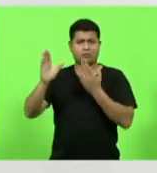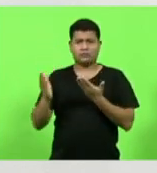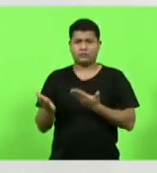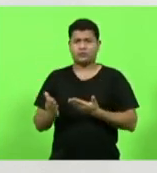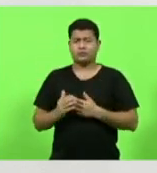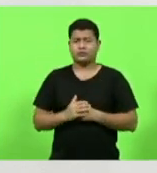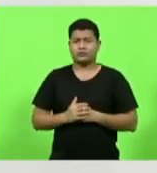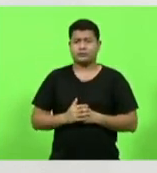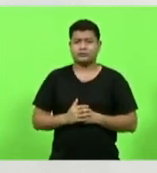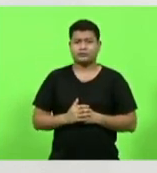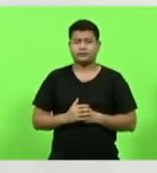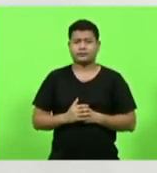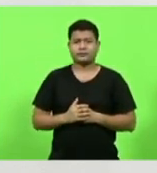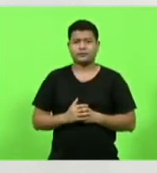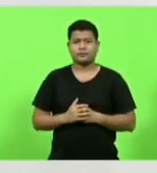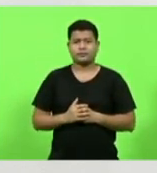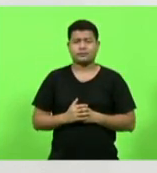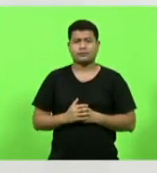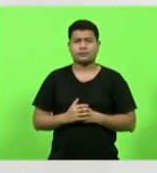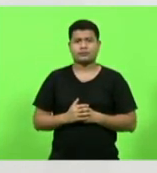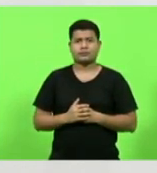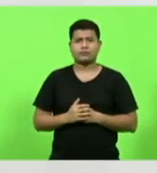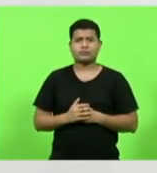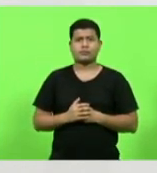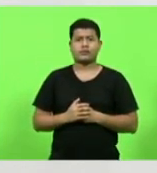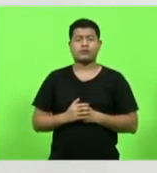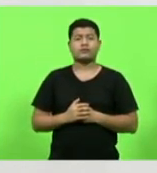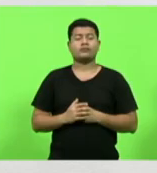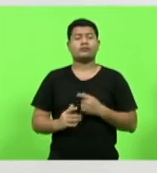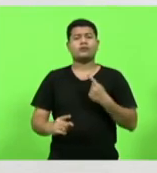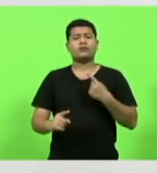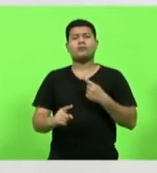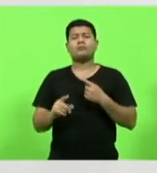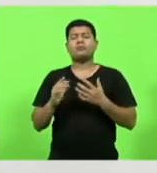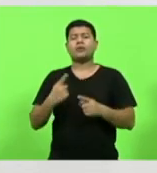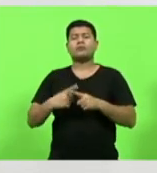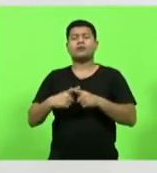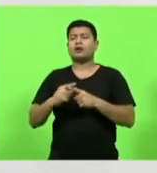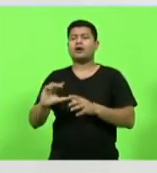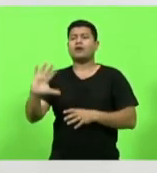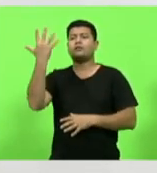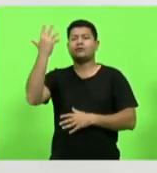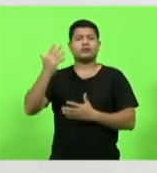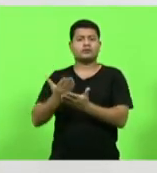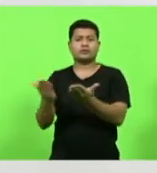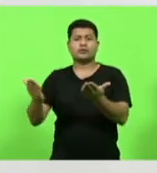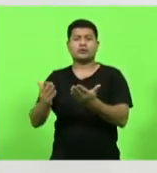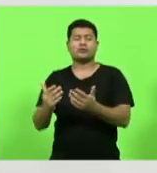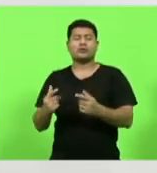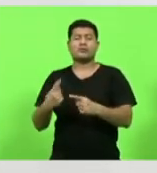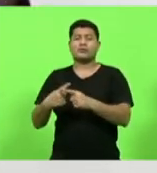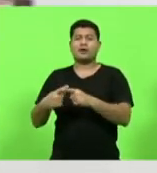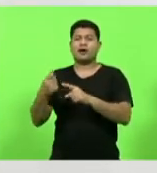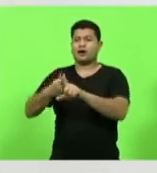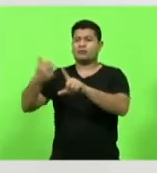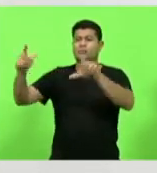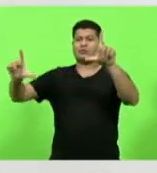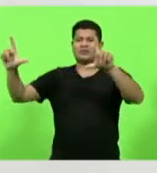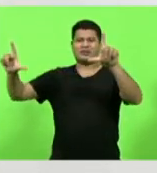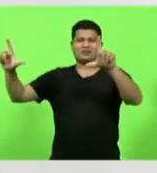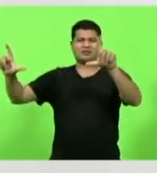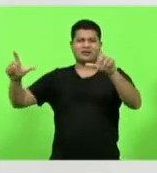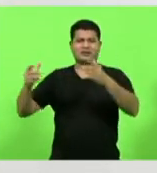E isso tudo se deve porque a grande mídia e esse pessoal da política tradicional,